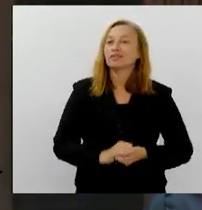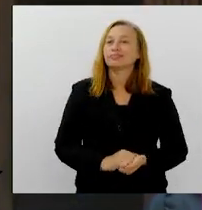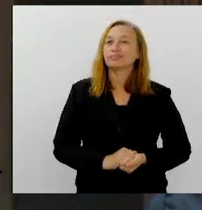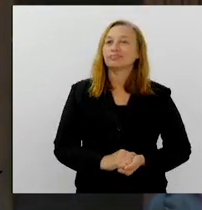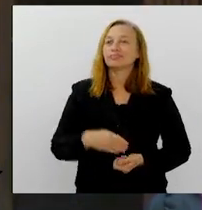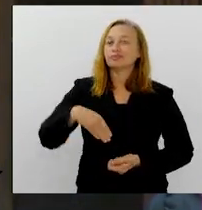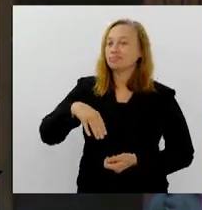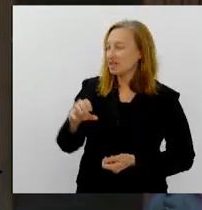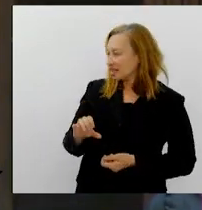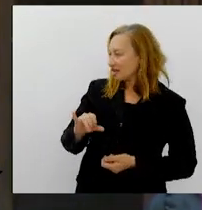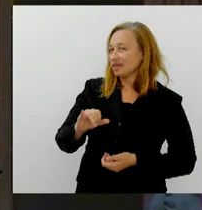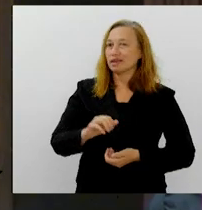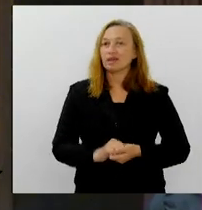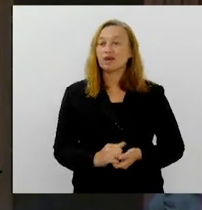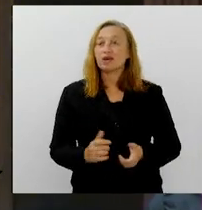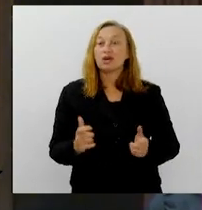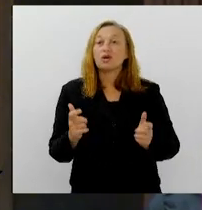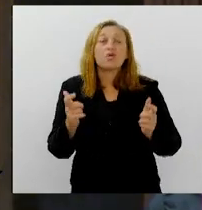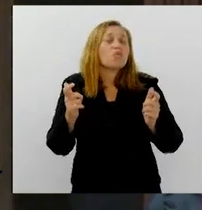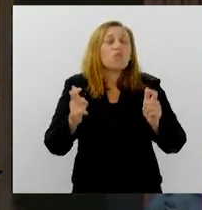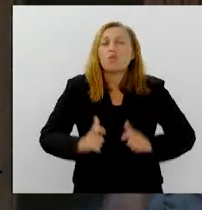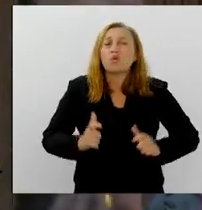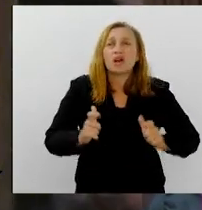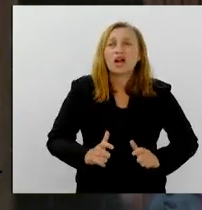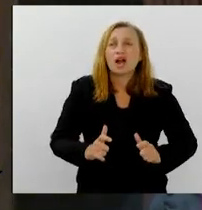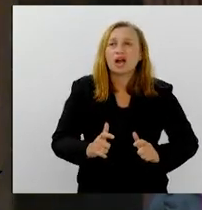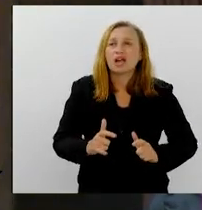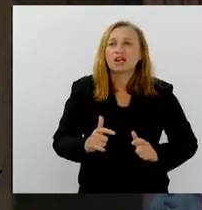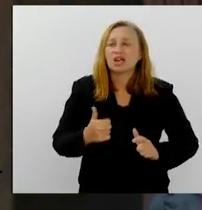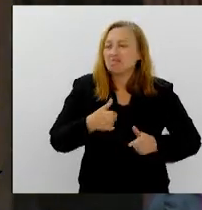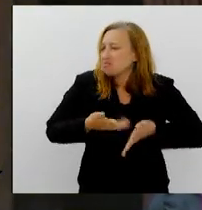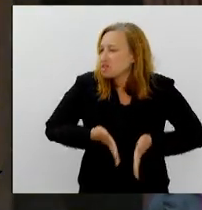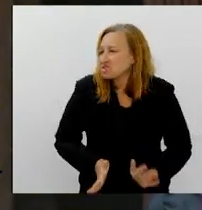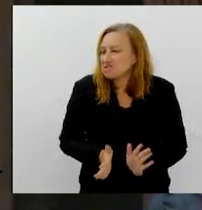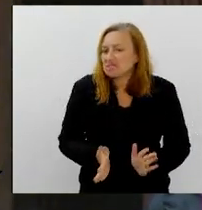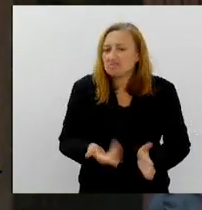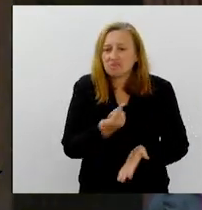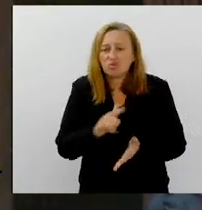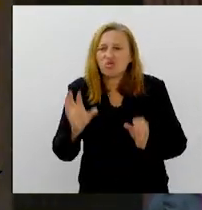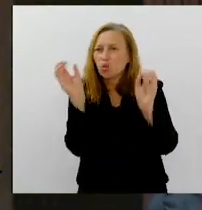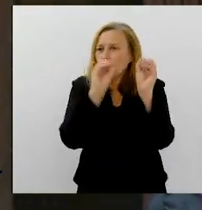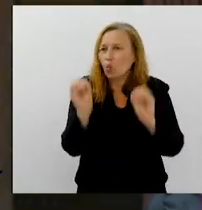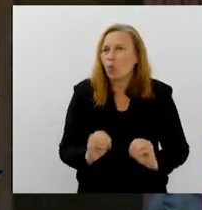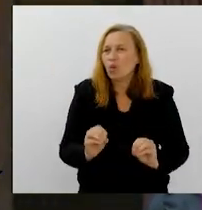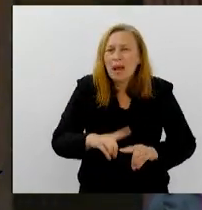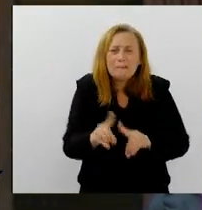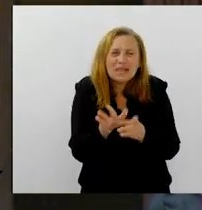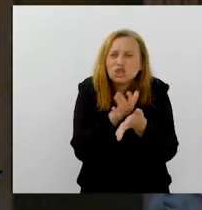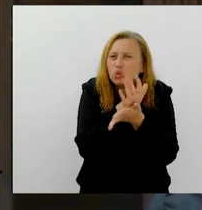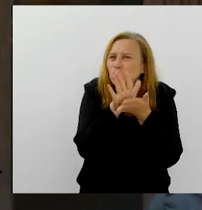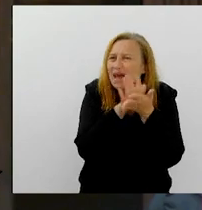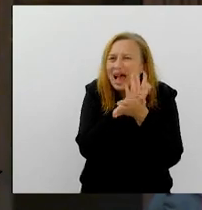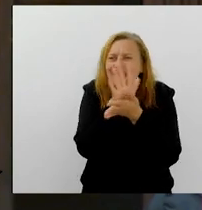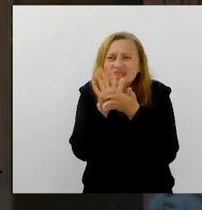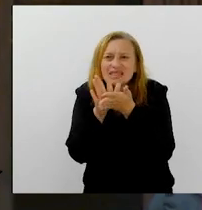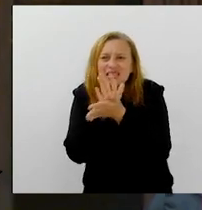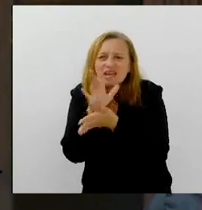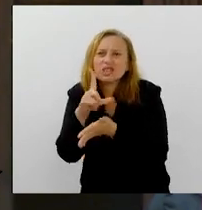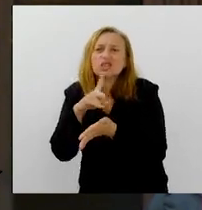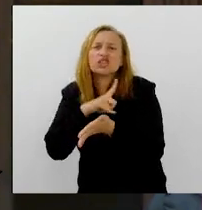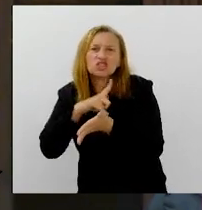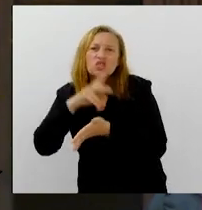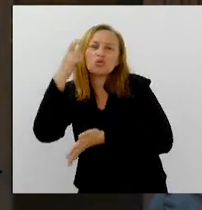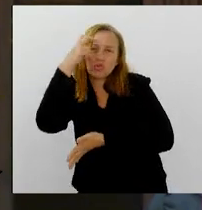Minky, de onde eu vim, não tinha nada, mas nesse nada tinha